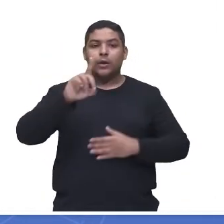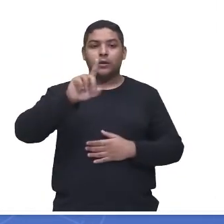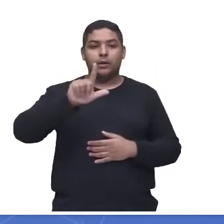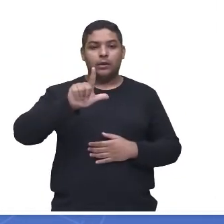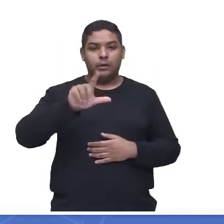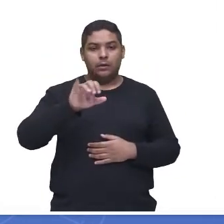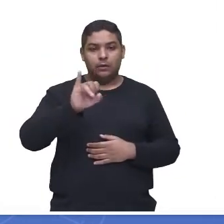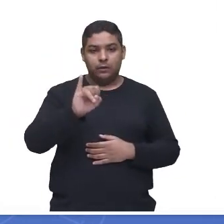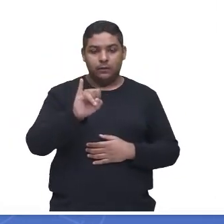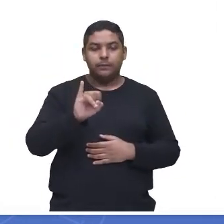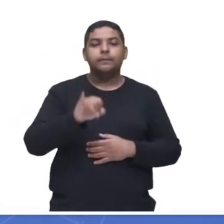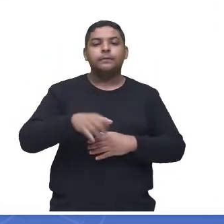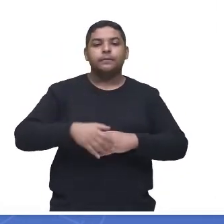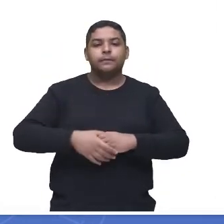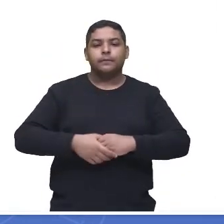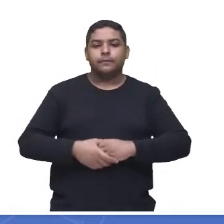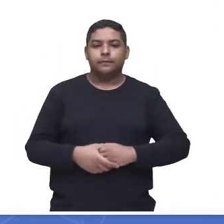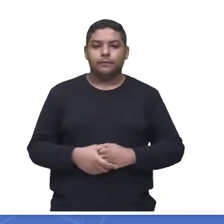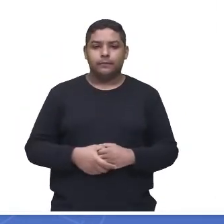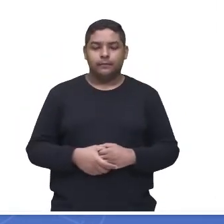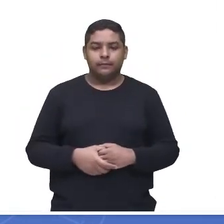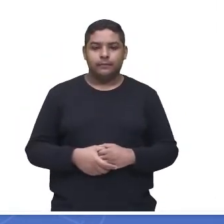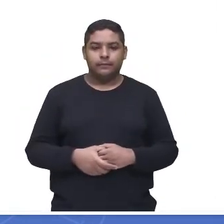nossa dinâmica local interativa.